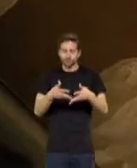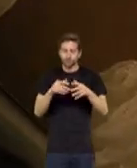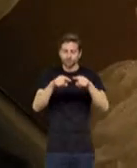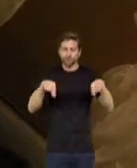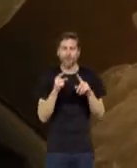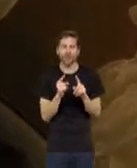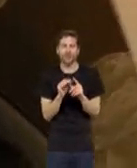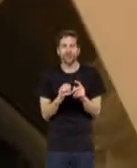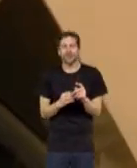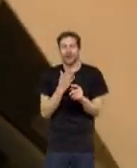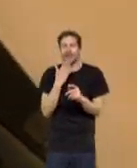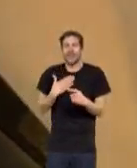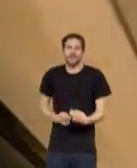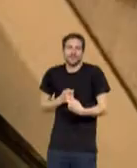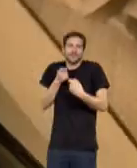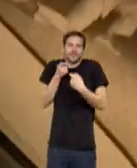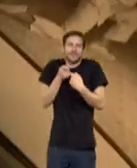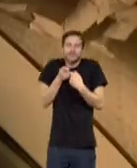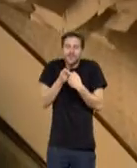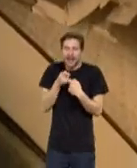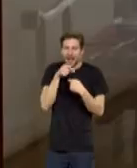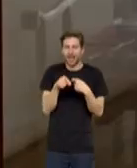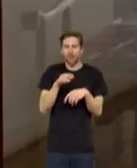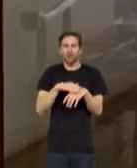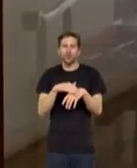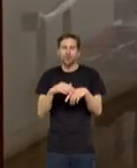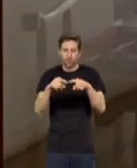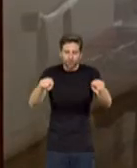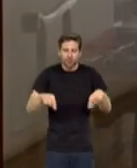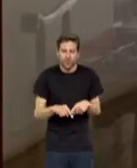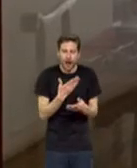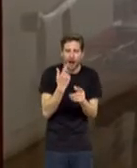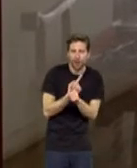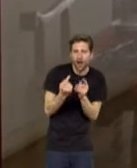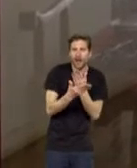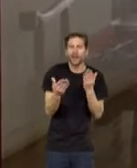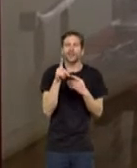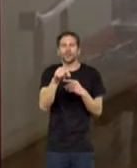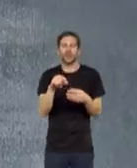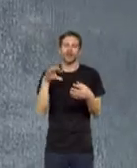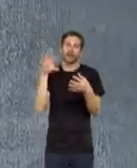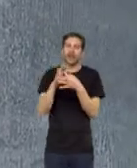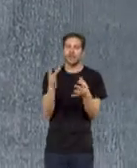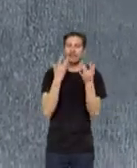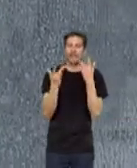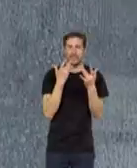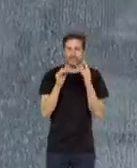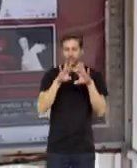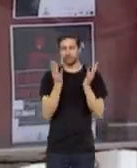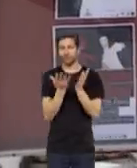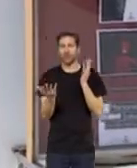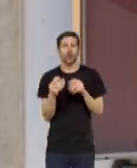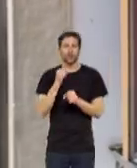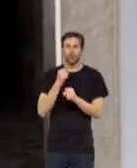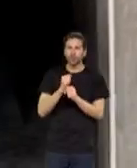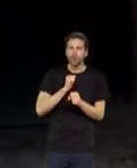da afetividade também está muito ligada não só à estrutura que habita este espaço, mas à questão do teatro, de uma forma geral. Hoje em dia, o meu trabalho fotográfico